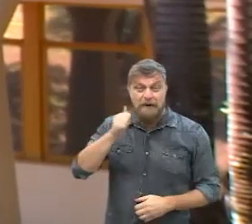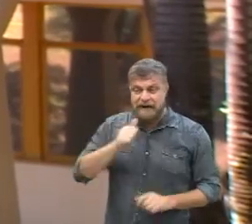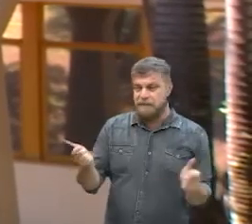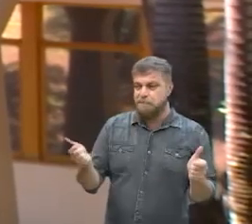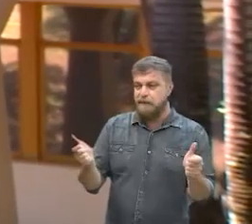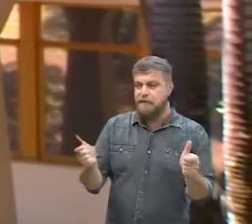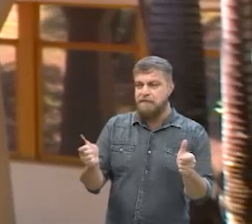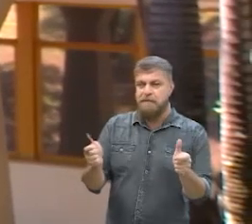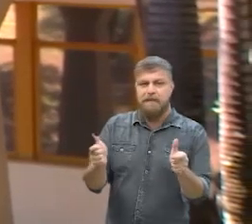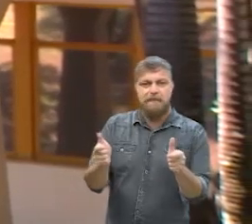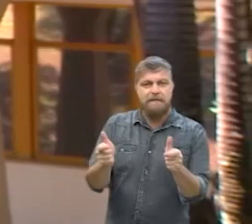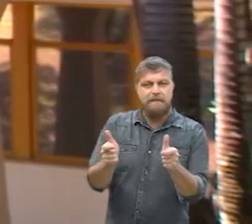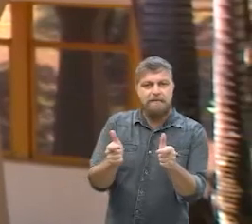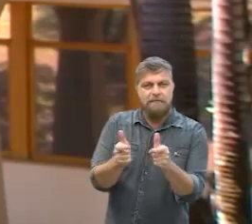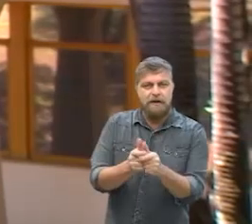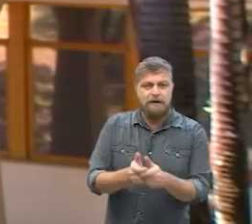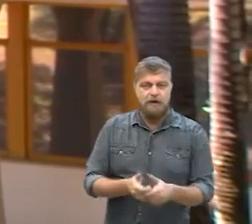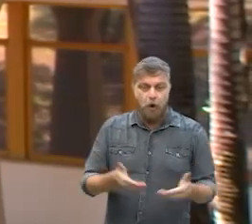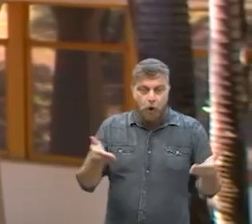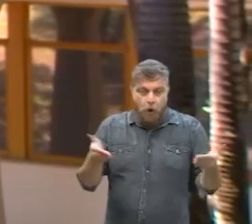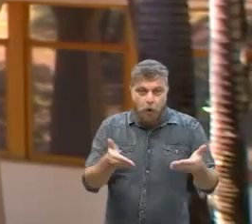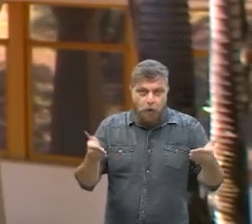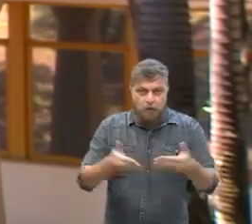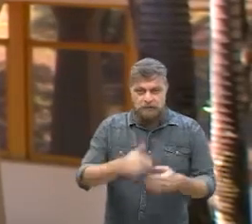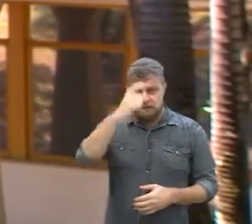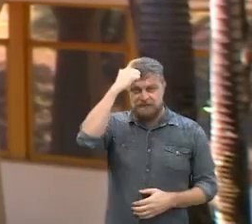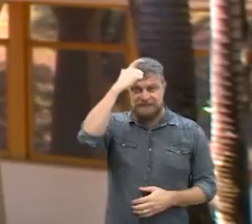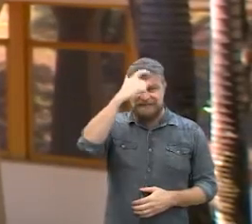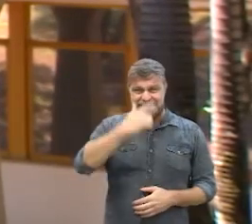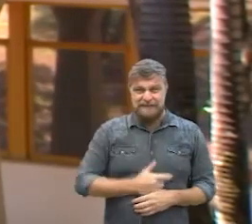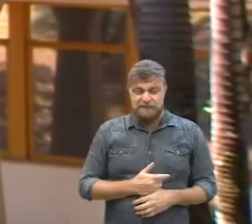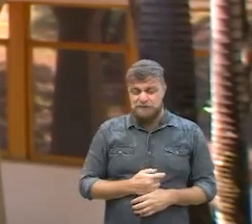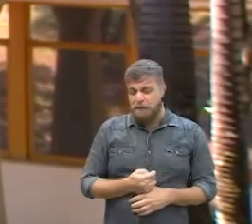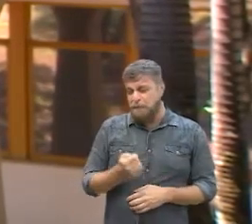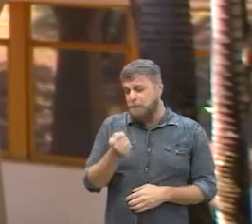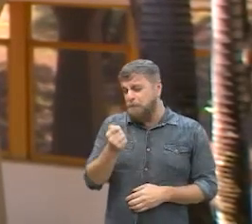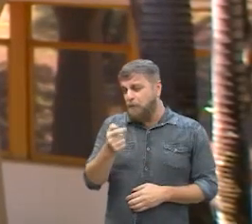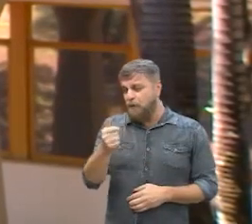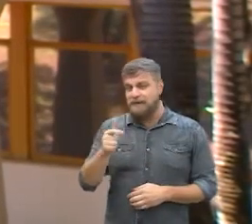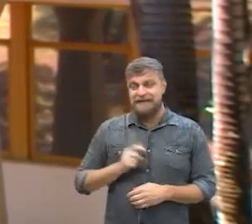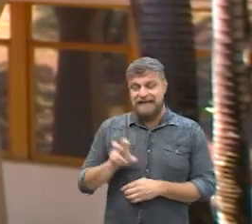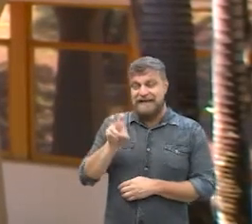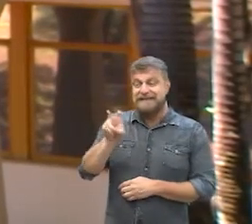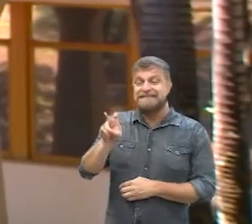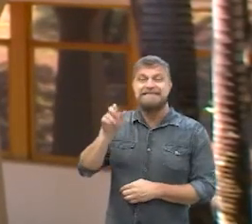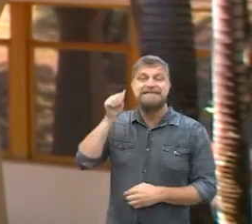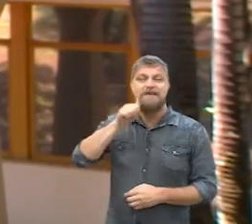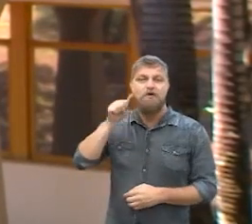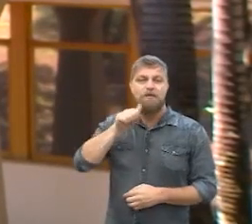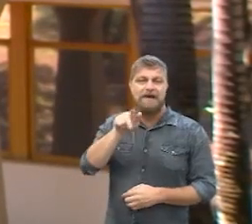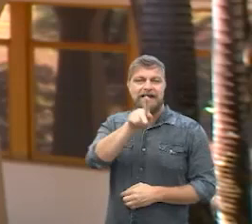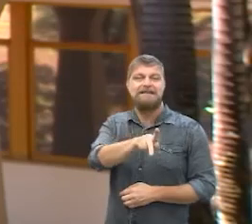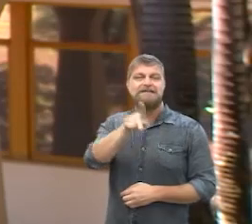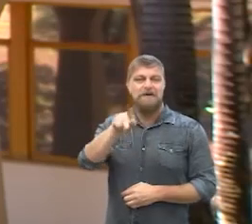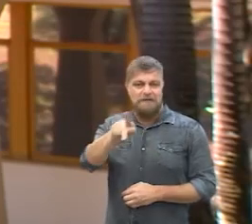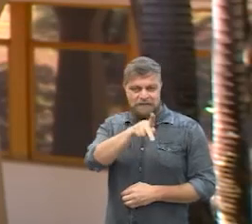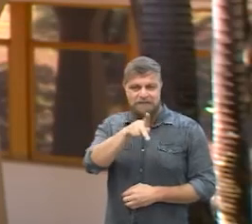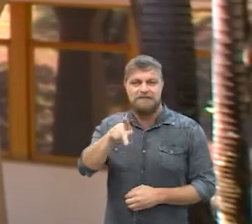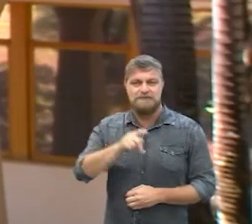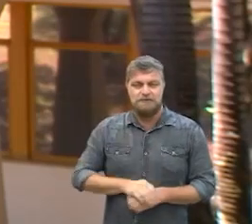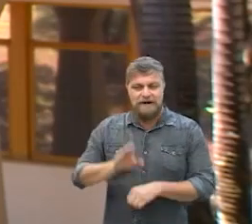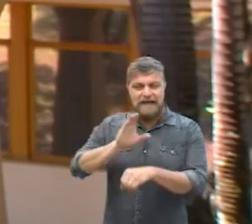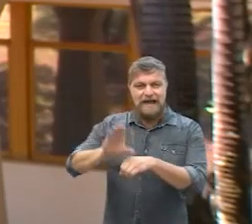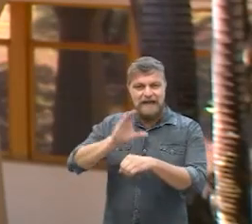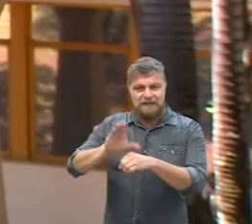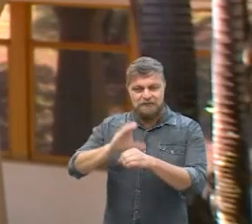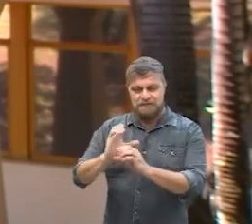menores, Então, no final, hoje eu sou realmente a minoria, num grupo de 5 mulheres aqui, docentes da Faculdade de Engenharia Elétrica e Computação, num